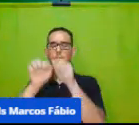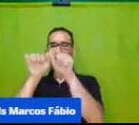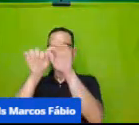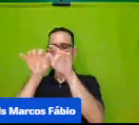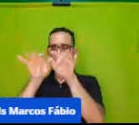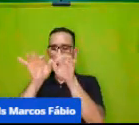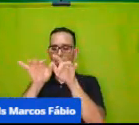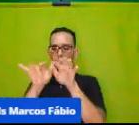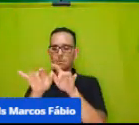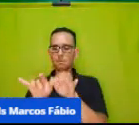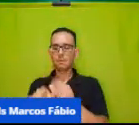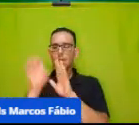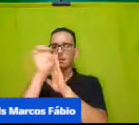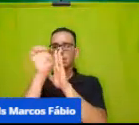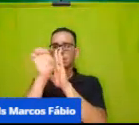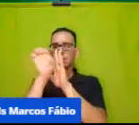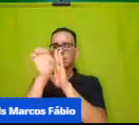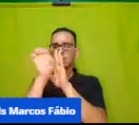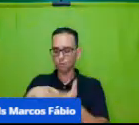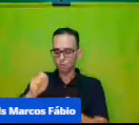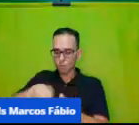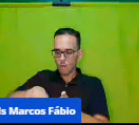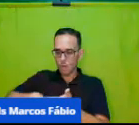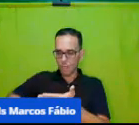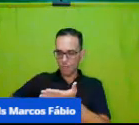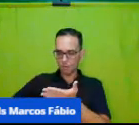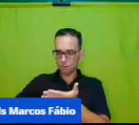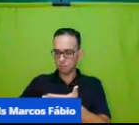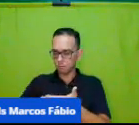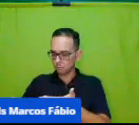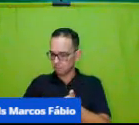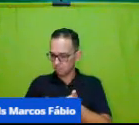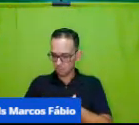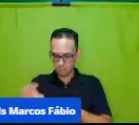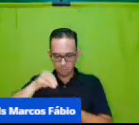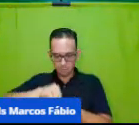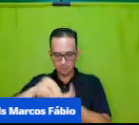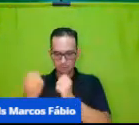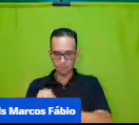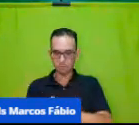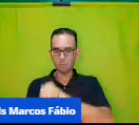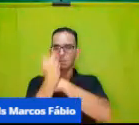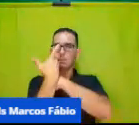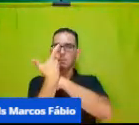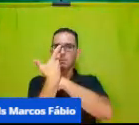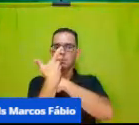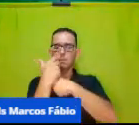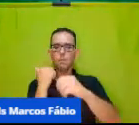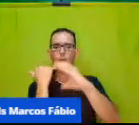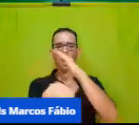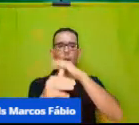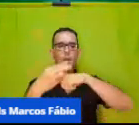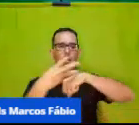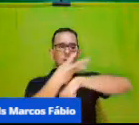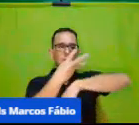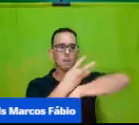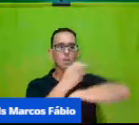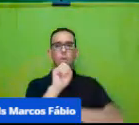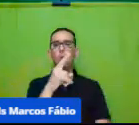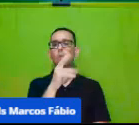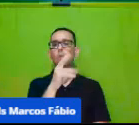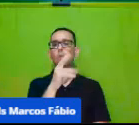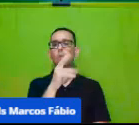o exercício no meu caderno e gravo do meu caderno, e aí eu posto no WhatsApp ou no Facebook. Então eu